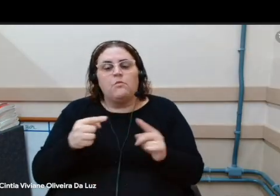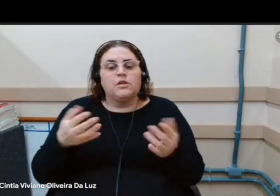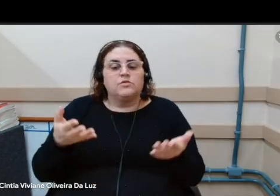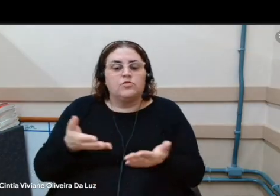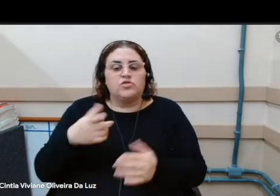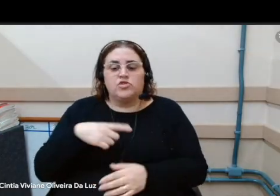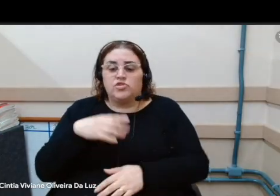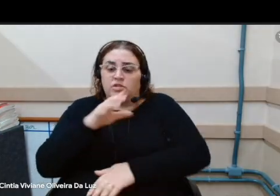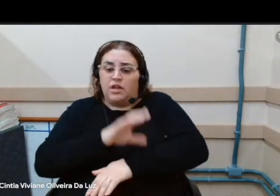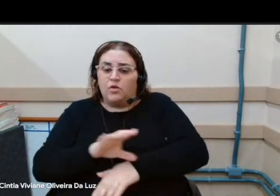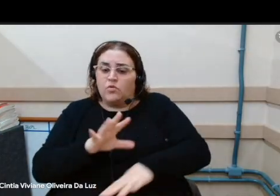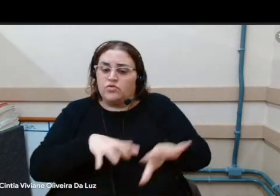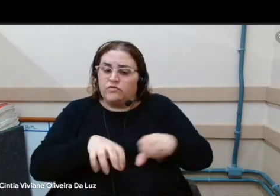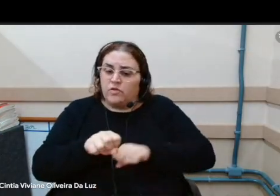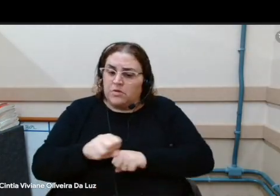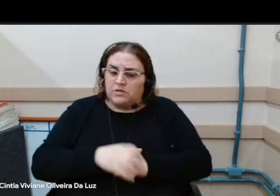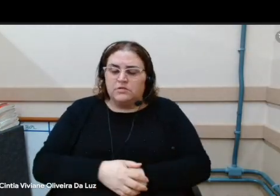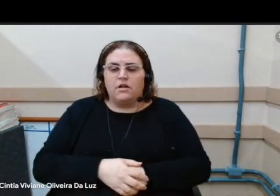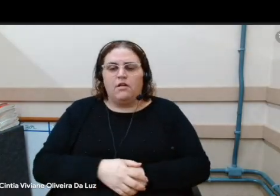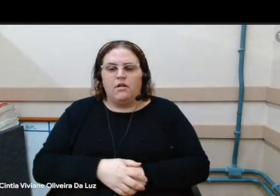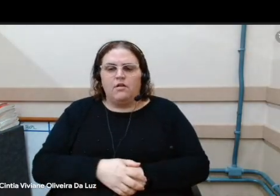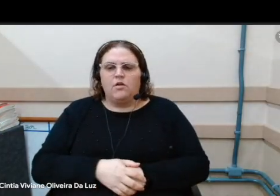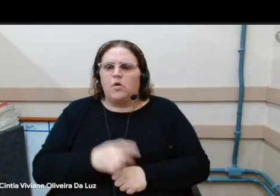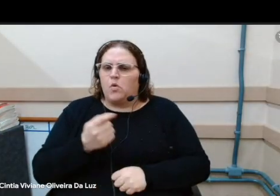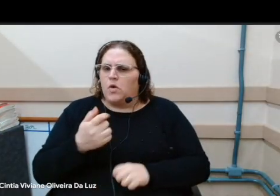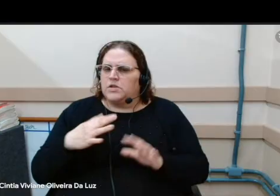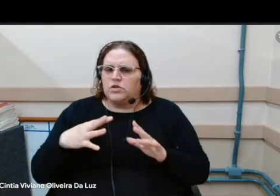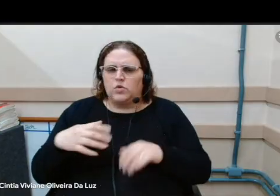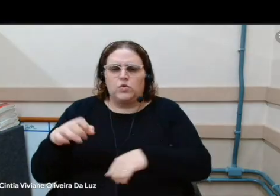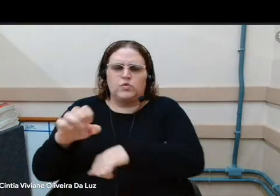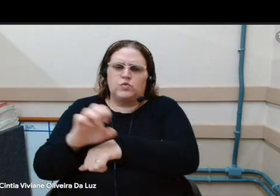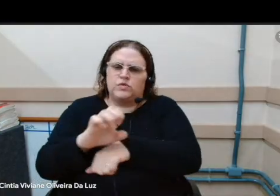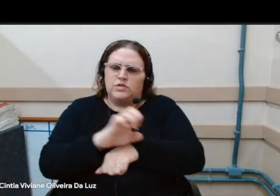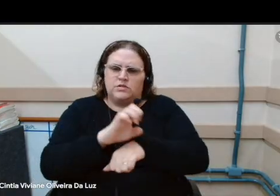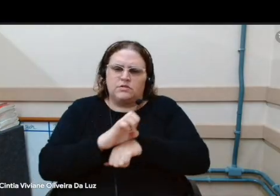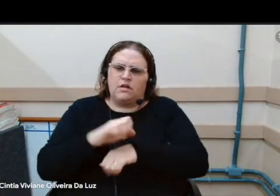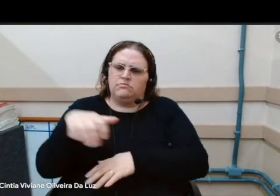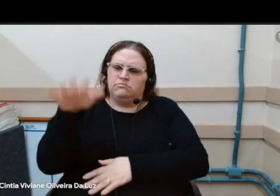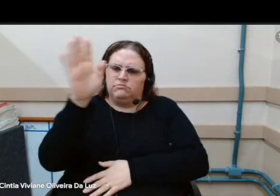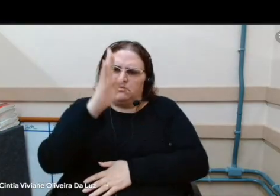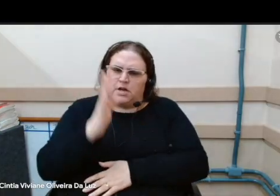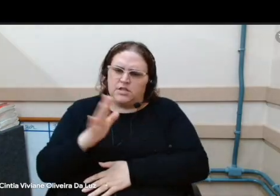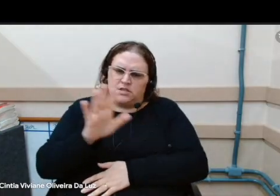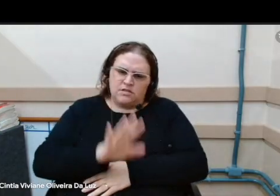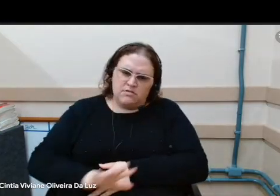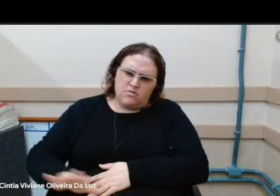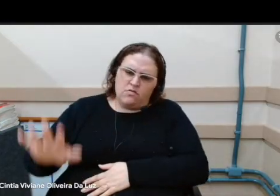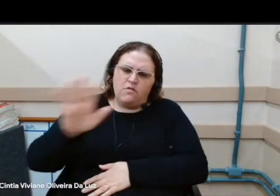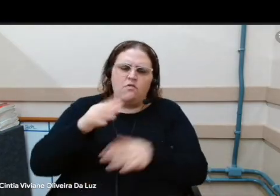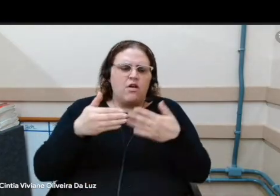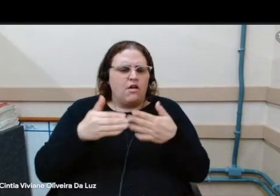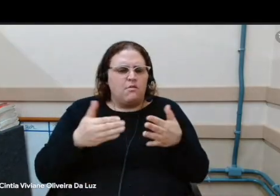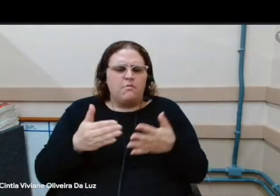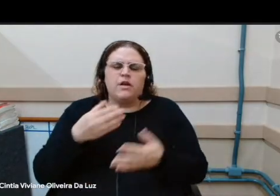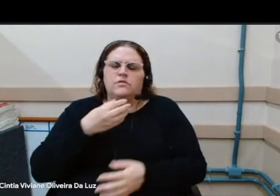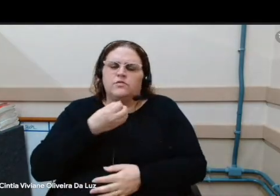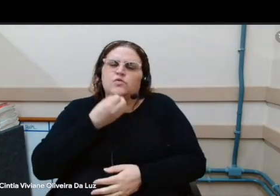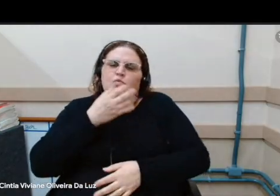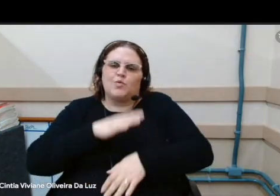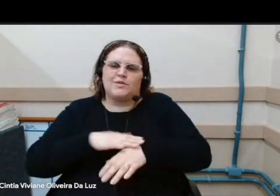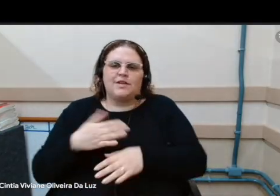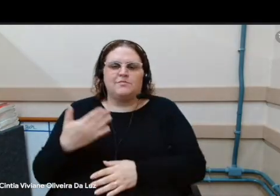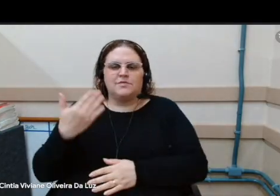graduação ã em quase todos os estados do Brasil né foram abertos nos bons tempos né do nosso